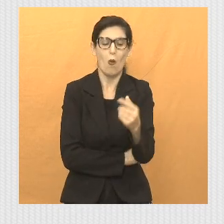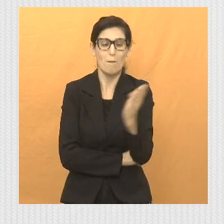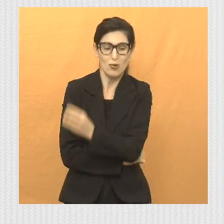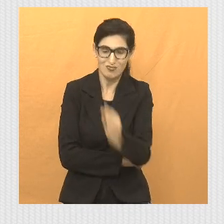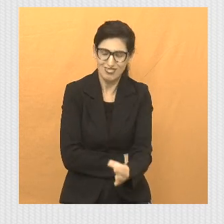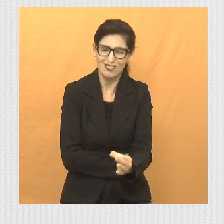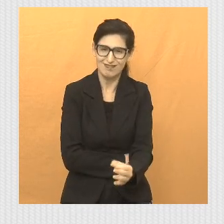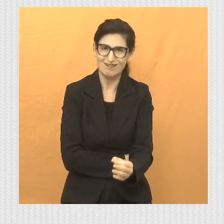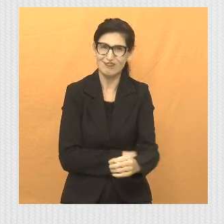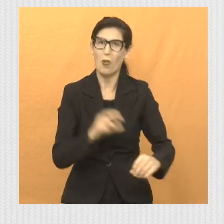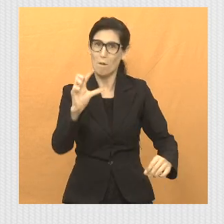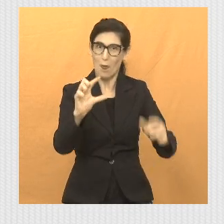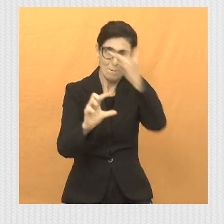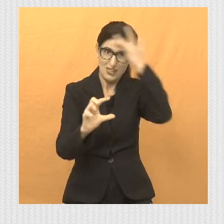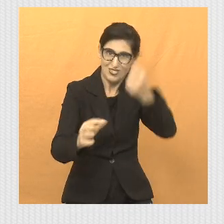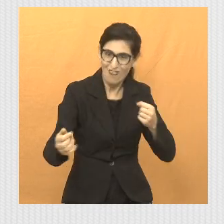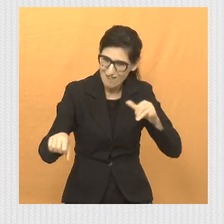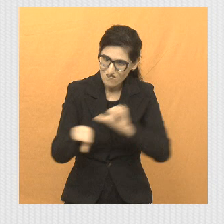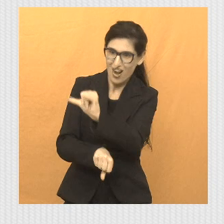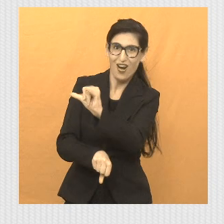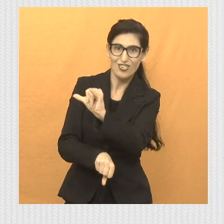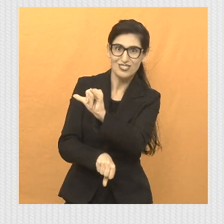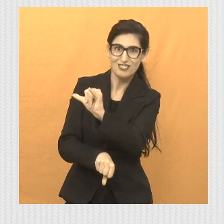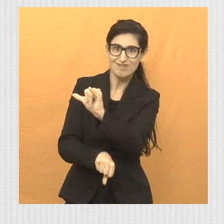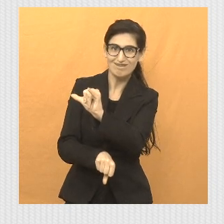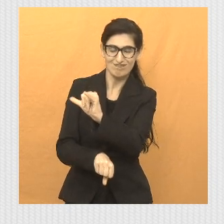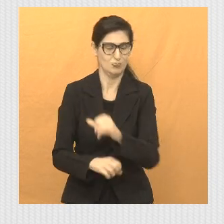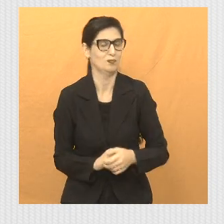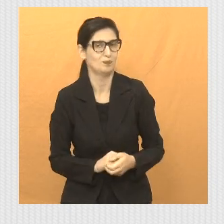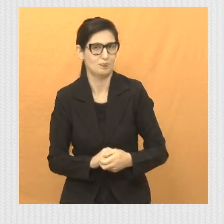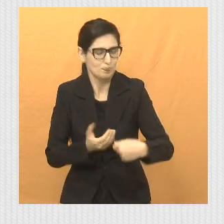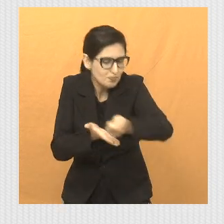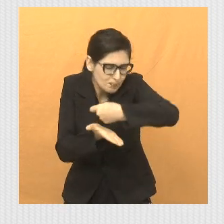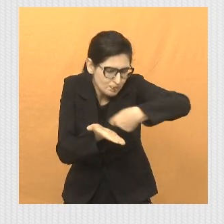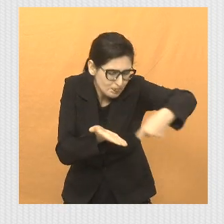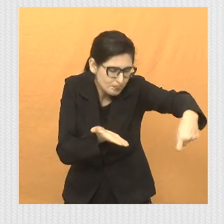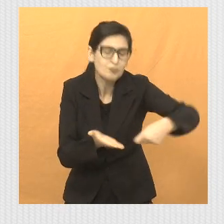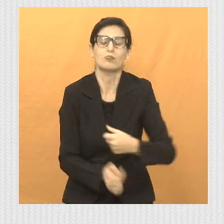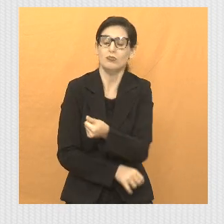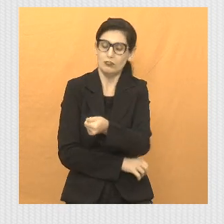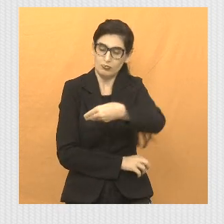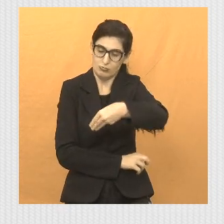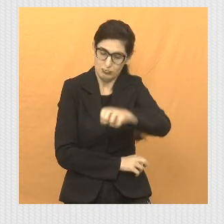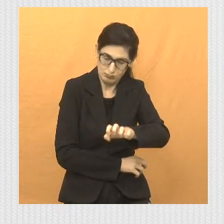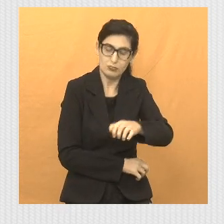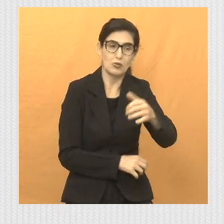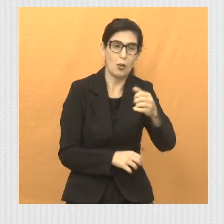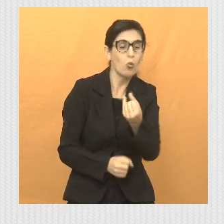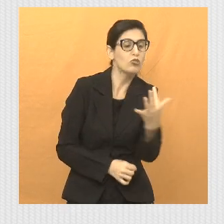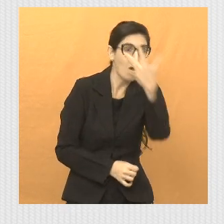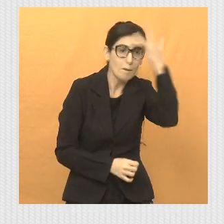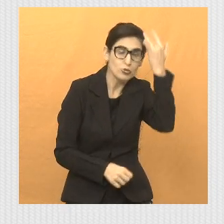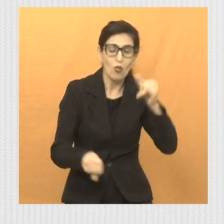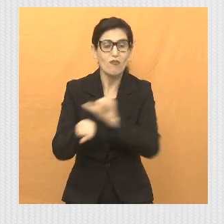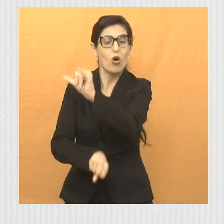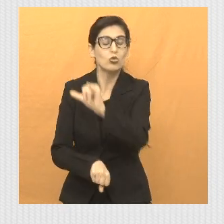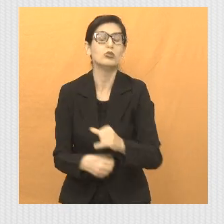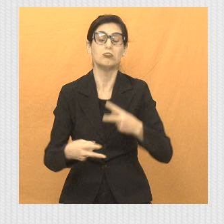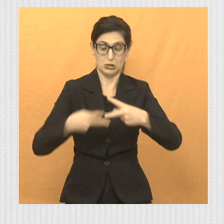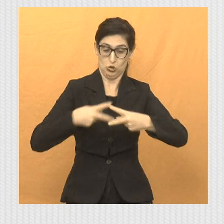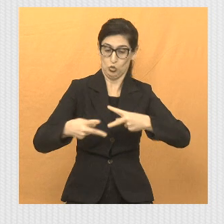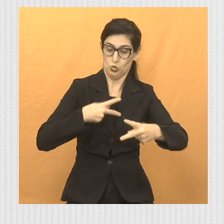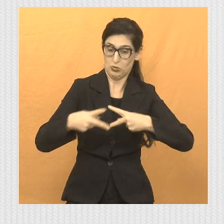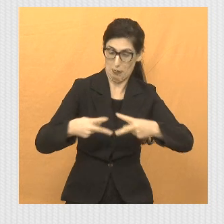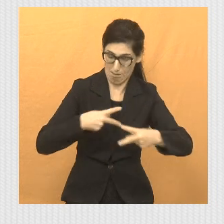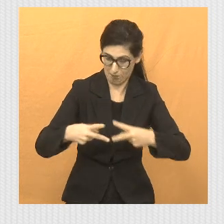22%. As faltas às consultas agendadas no AME de São José dos Campos também apresentou